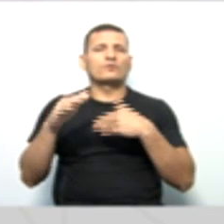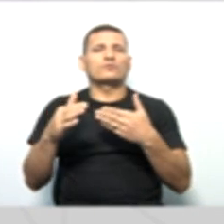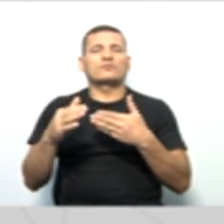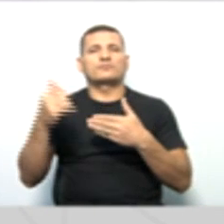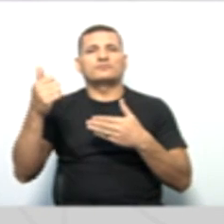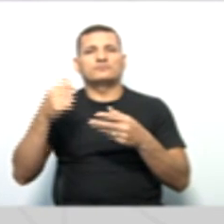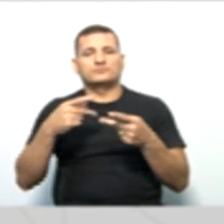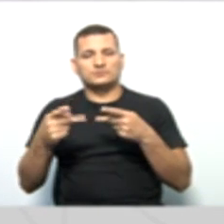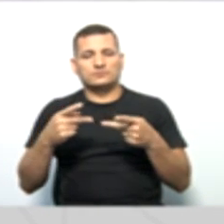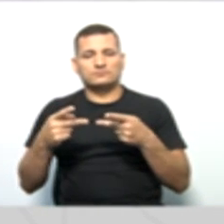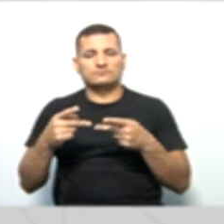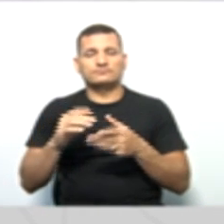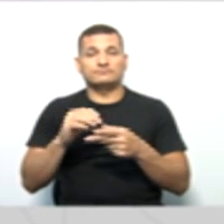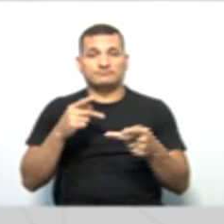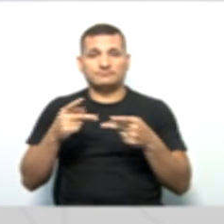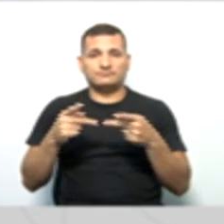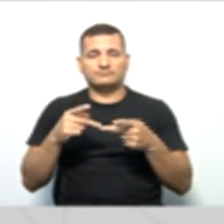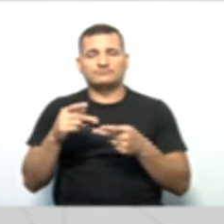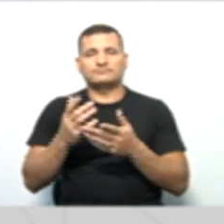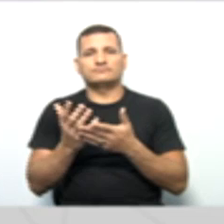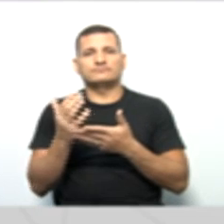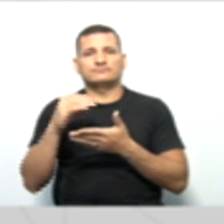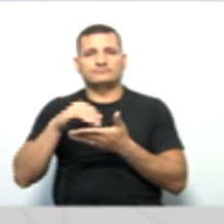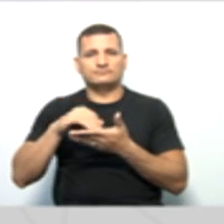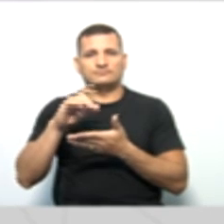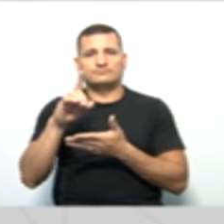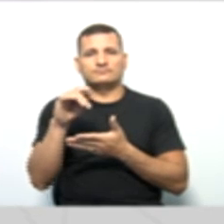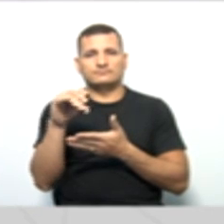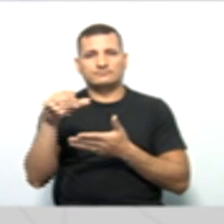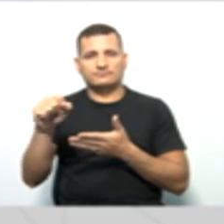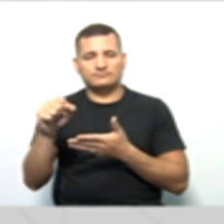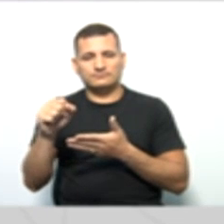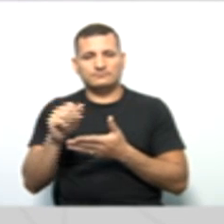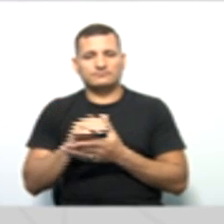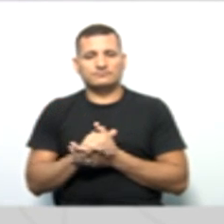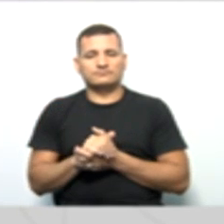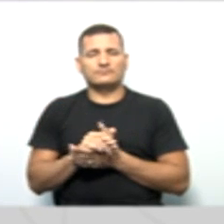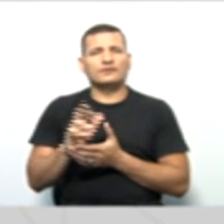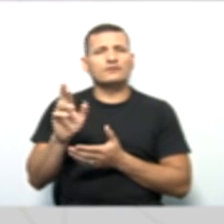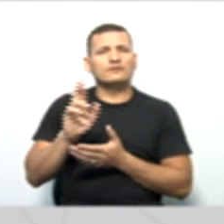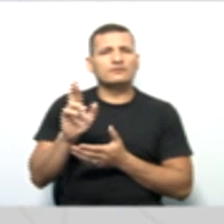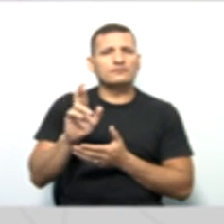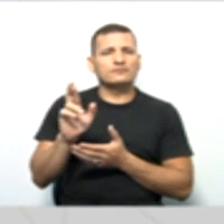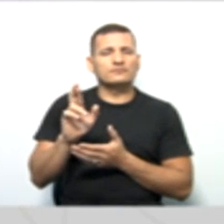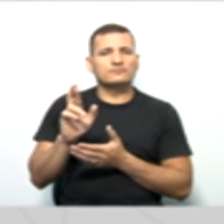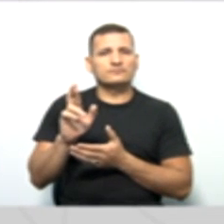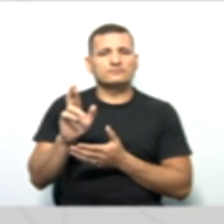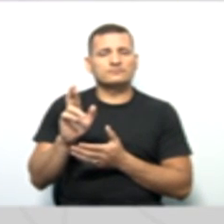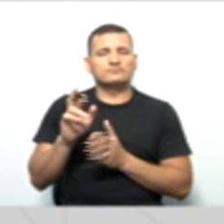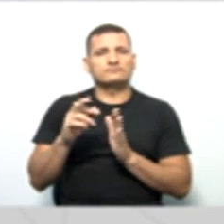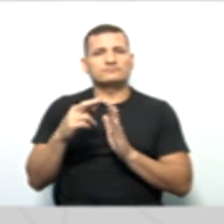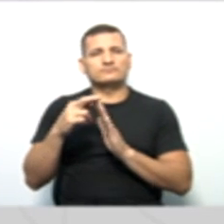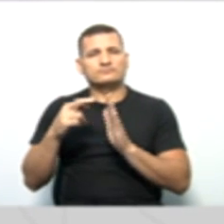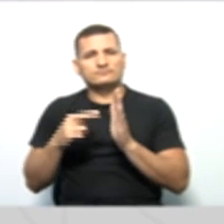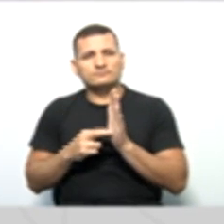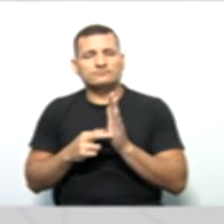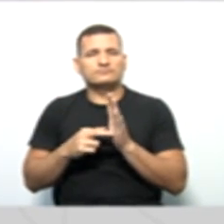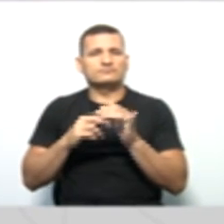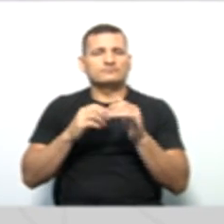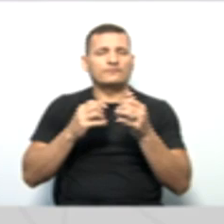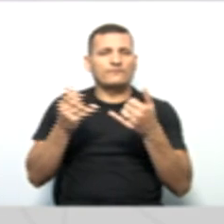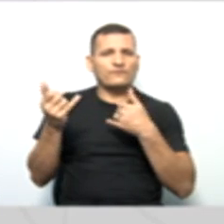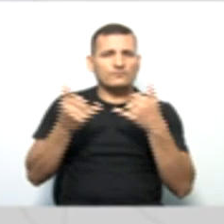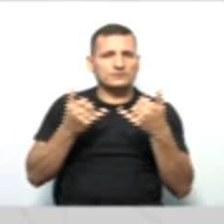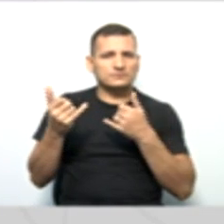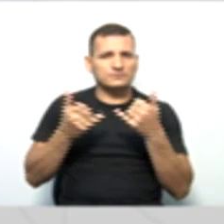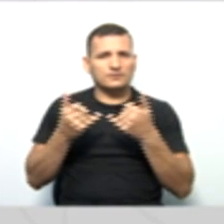estar realizando? Projeto de dados e classes, tá? Quem é que vai fornecer requisitos ou fornecer